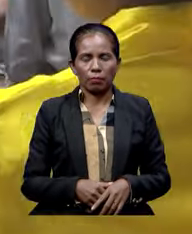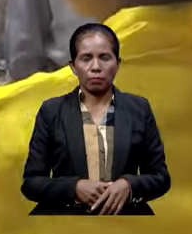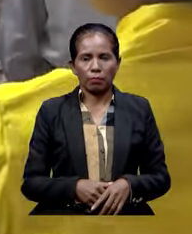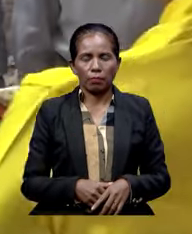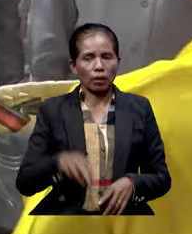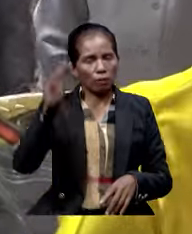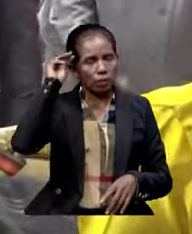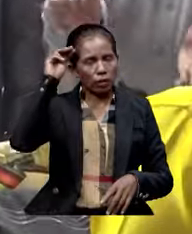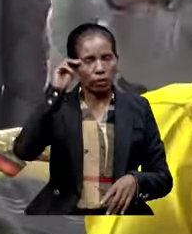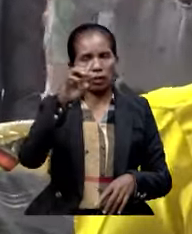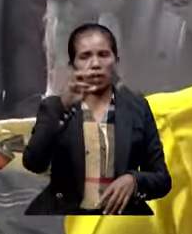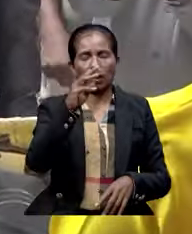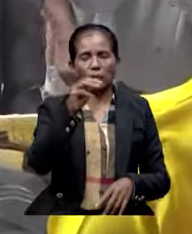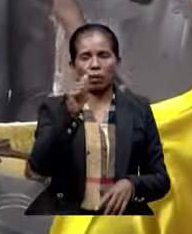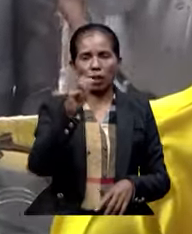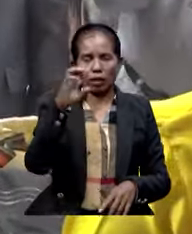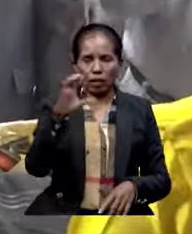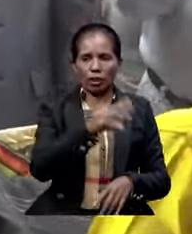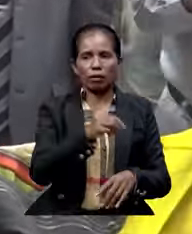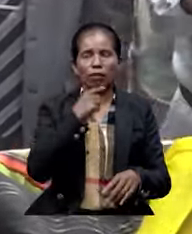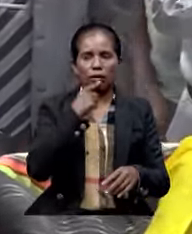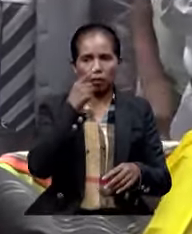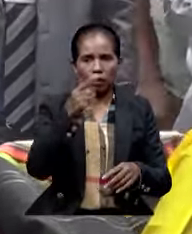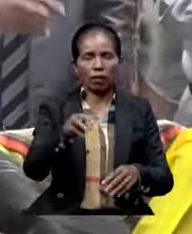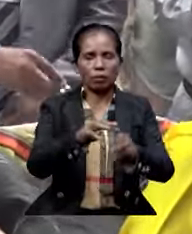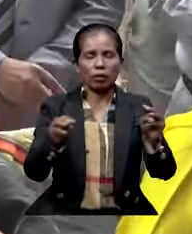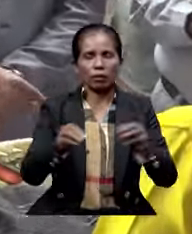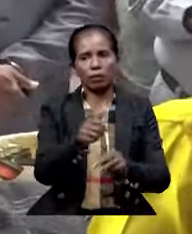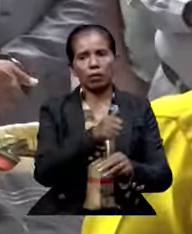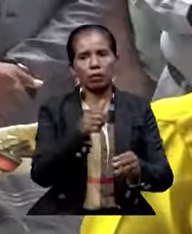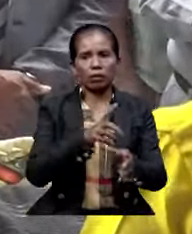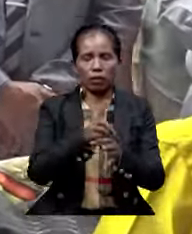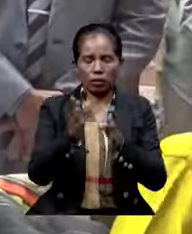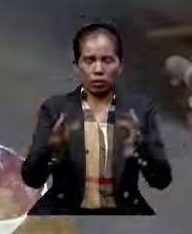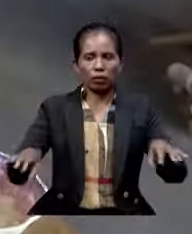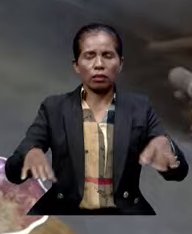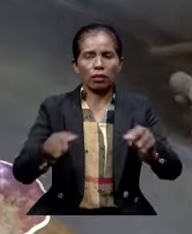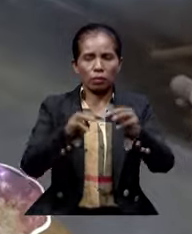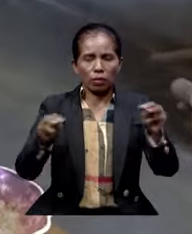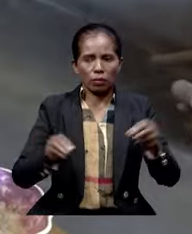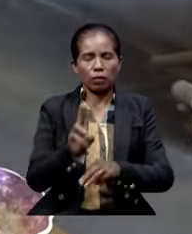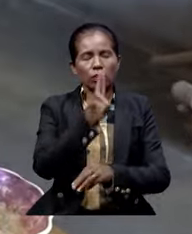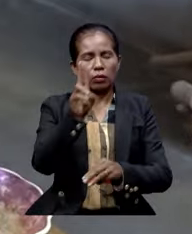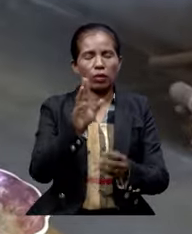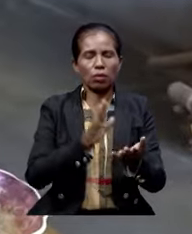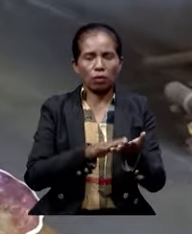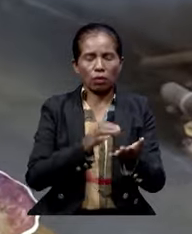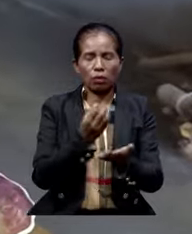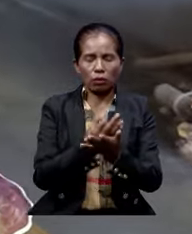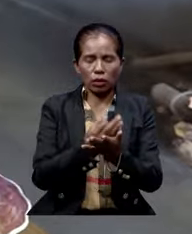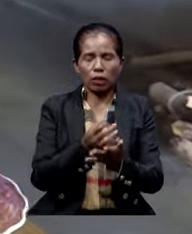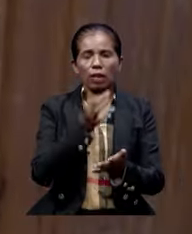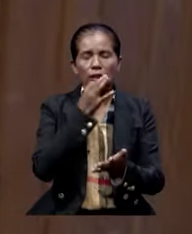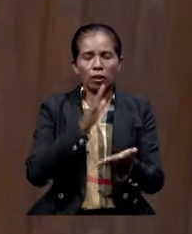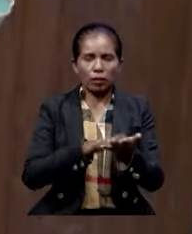Ministro da Administração Estatal Tomás do Rosário Cabral Hadeten e o município Balo, diretor do Serviço Municipal, usa o San Merenda Escolar para interesse